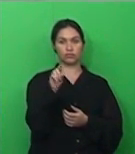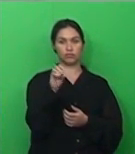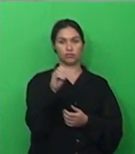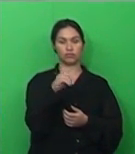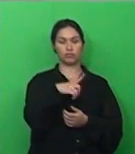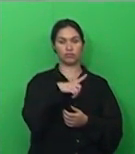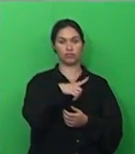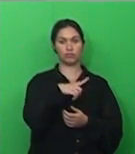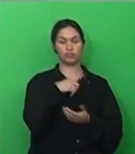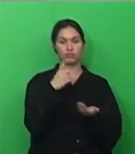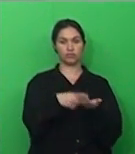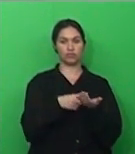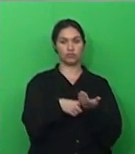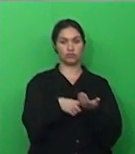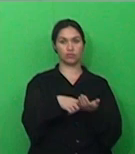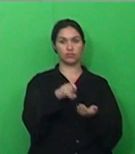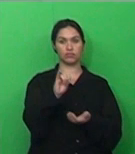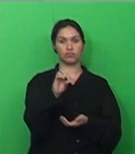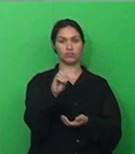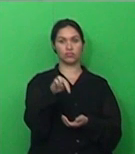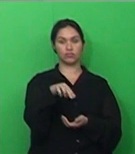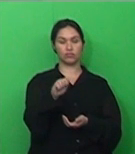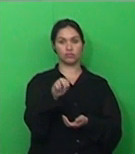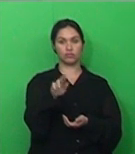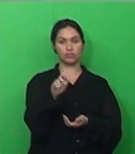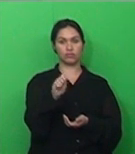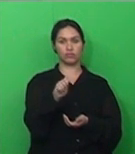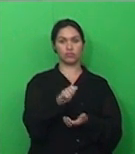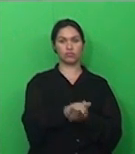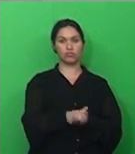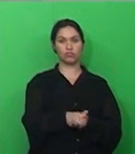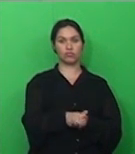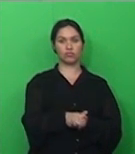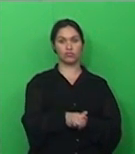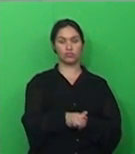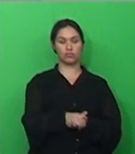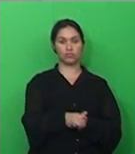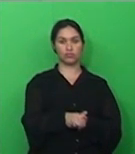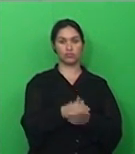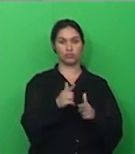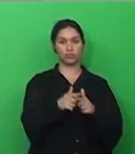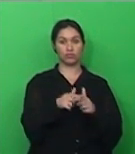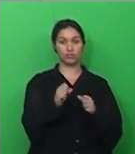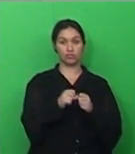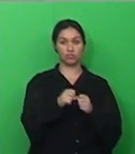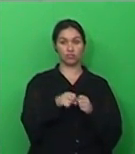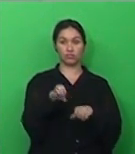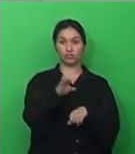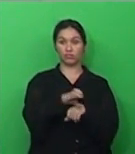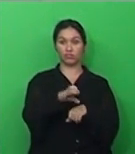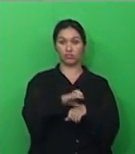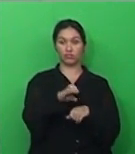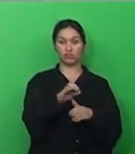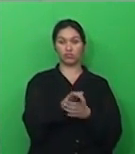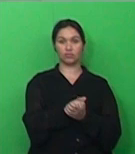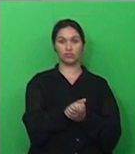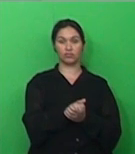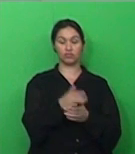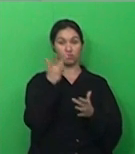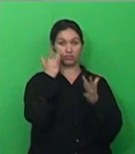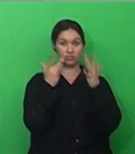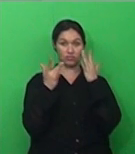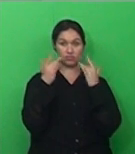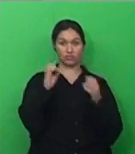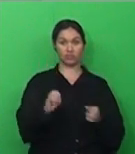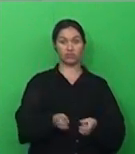compromisso na Unesc. Eles deram a informação de que estão fazendo curso de teatro na Unesc, uma faculdade. Então,